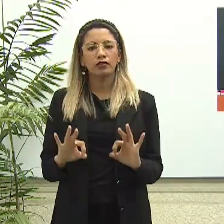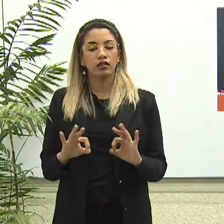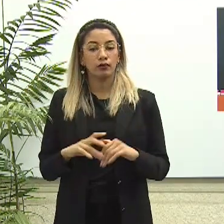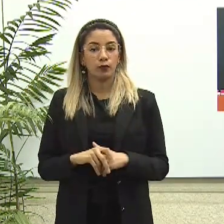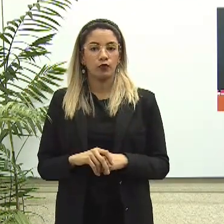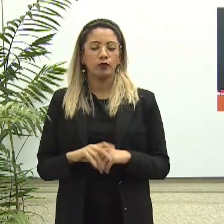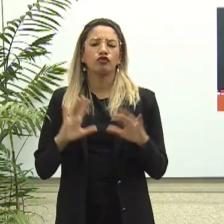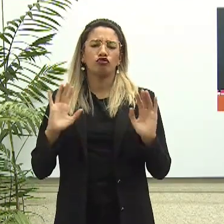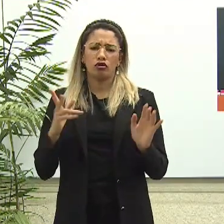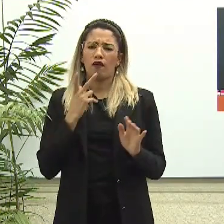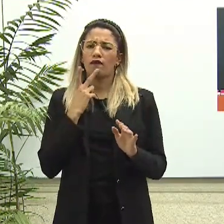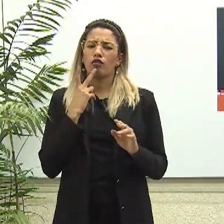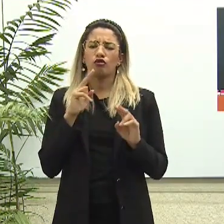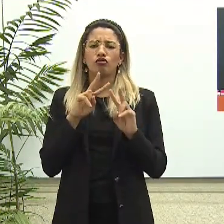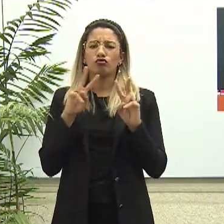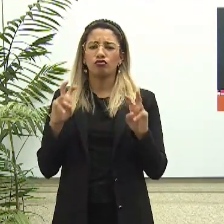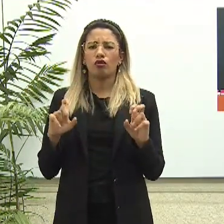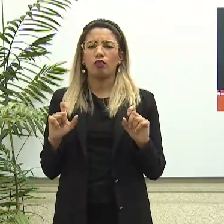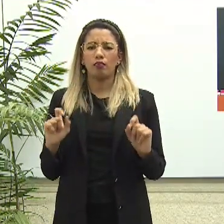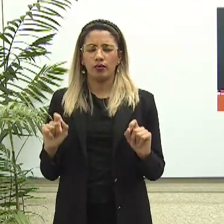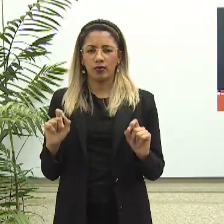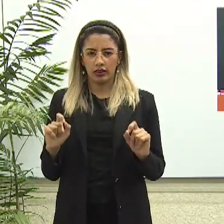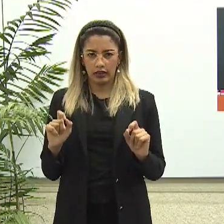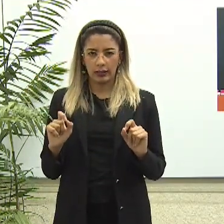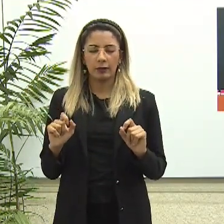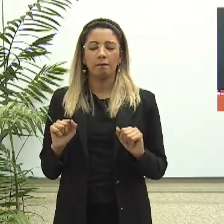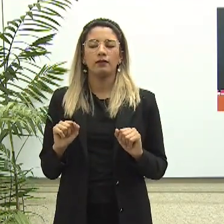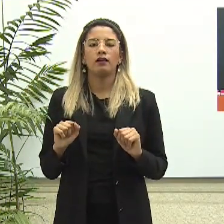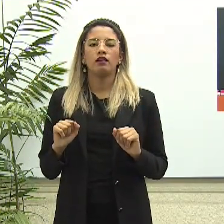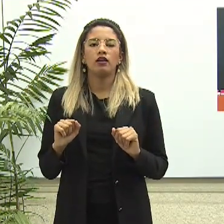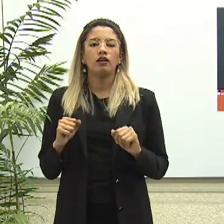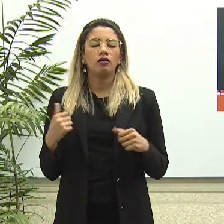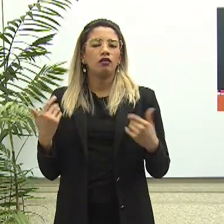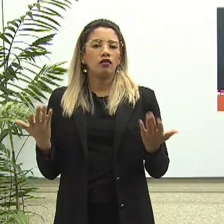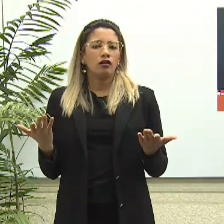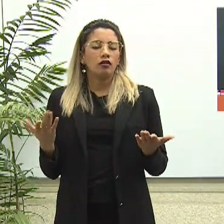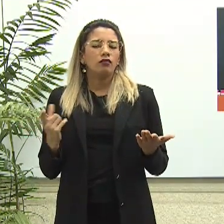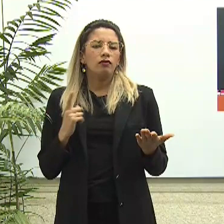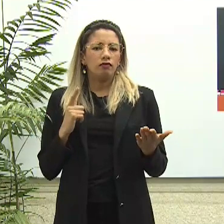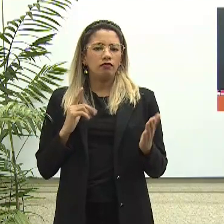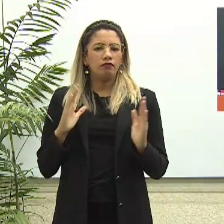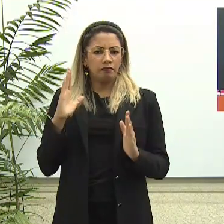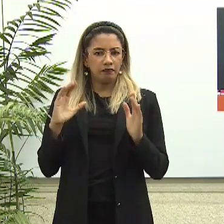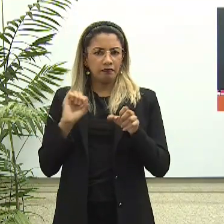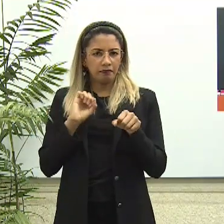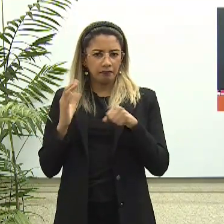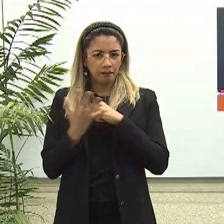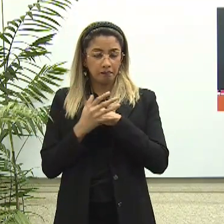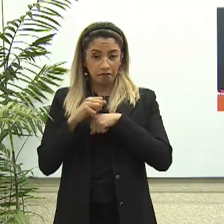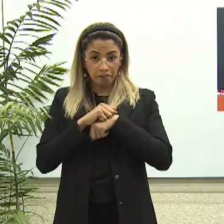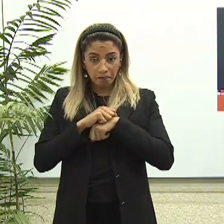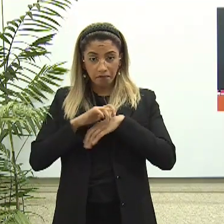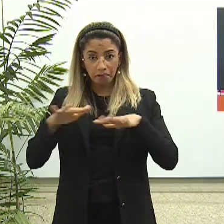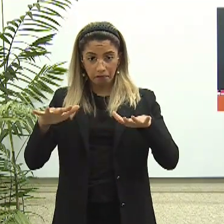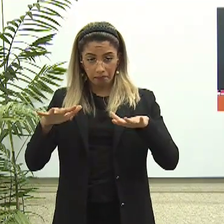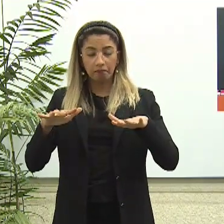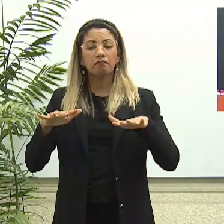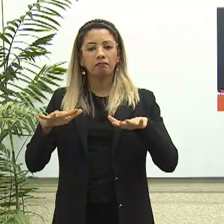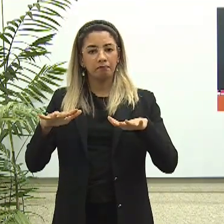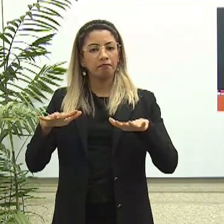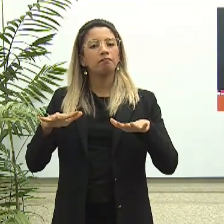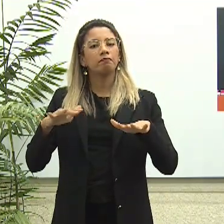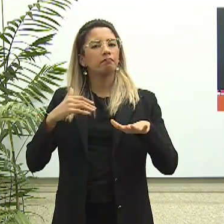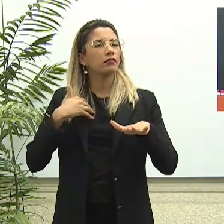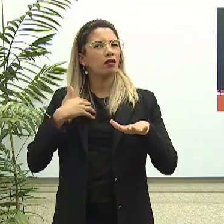muito da pandemia aqui saindo um pouquinho da das perguntas mas teve uma uma questão na pandemia que que eu deixei de falar